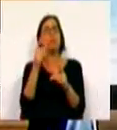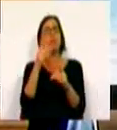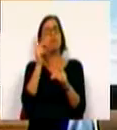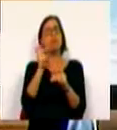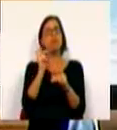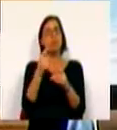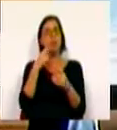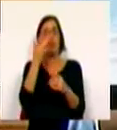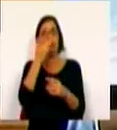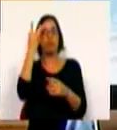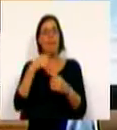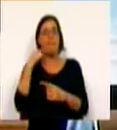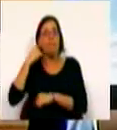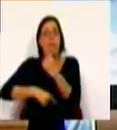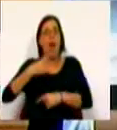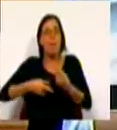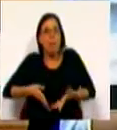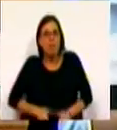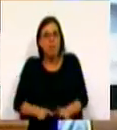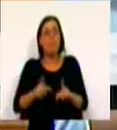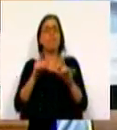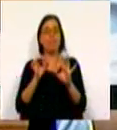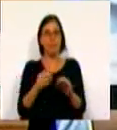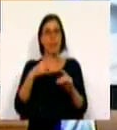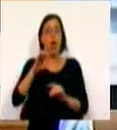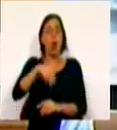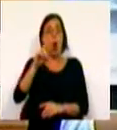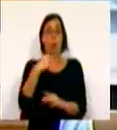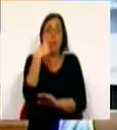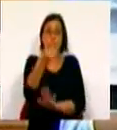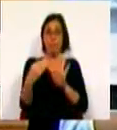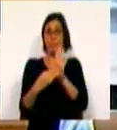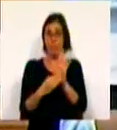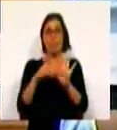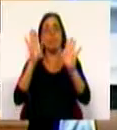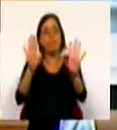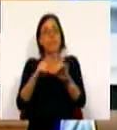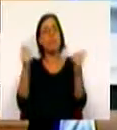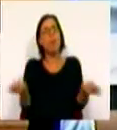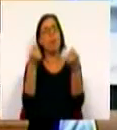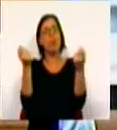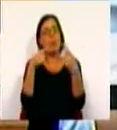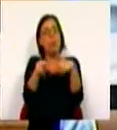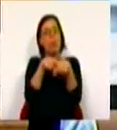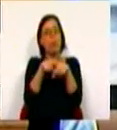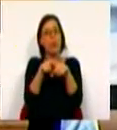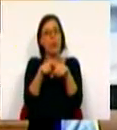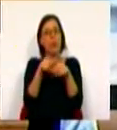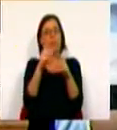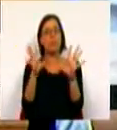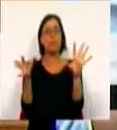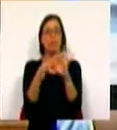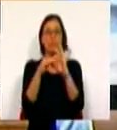dos afrodescendentes decretada pelas Nações Unidas, ou ainda sobre a promoção de políticas de